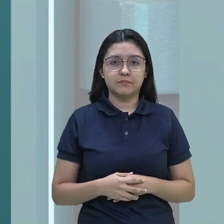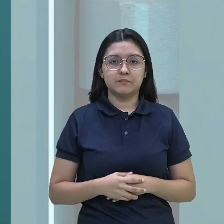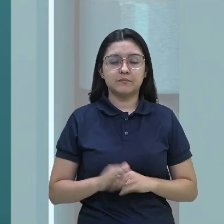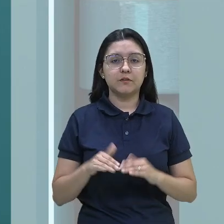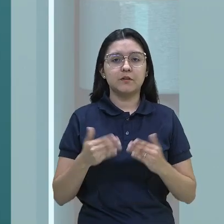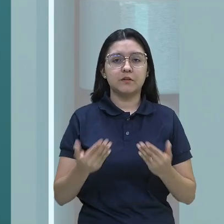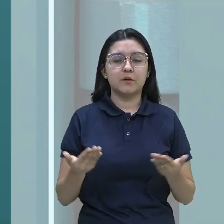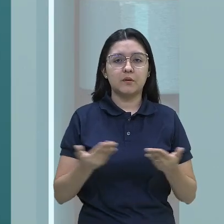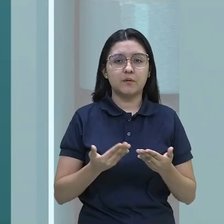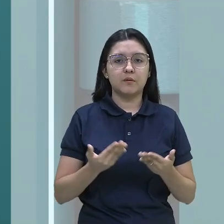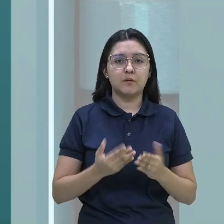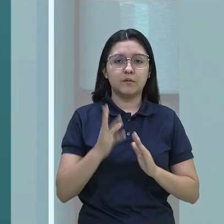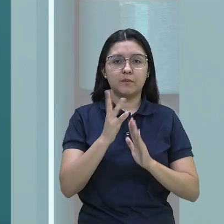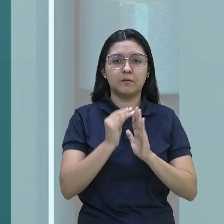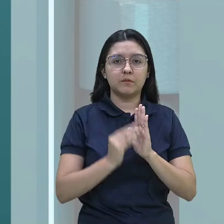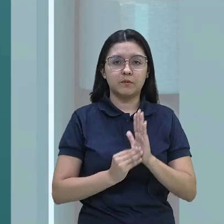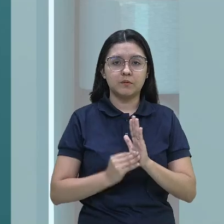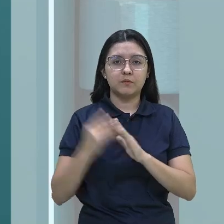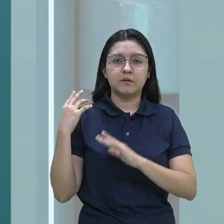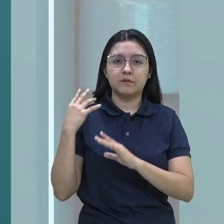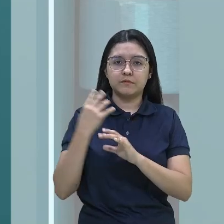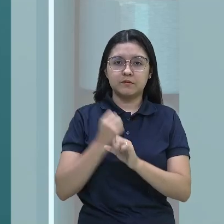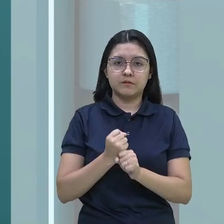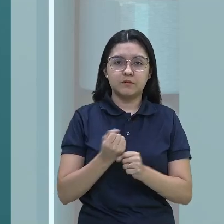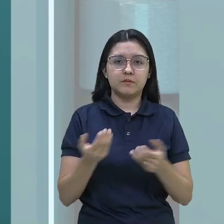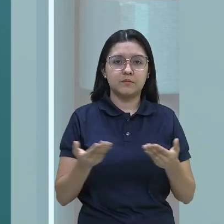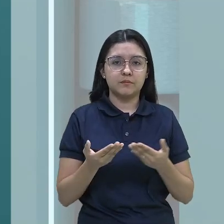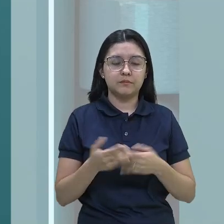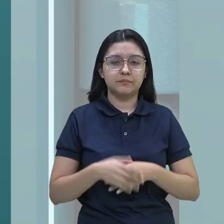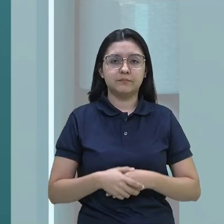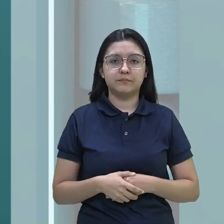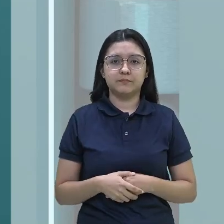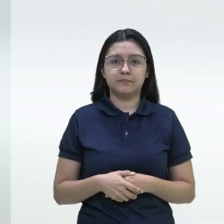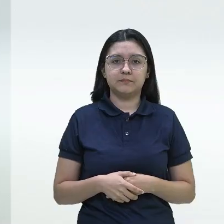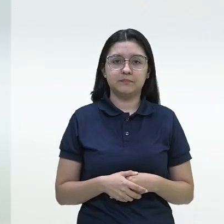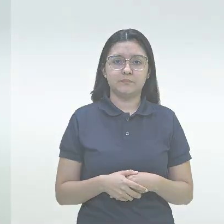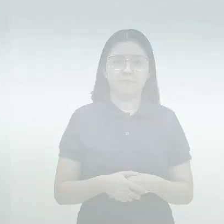vamos revisitar alguns conteúdos que nós vimos durante as nossas aulas.